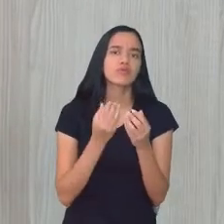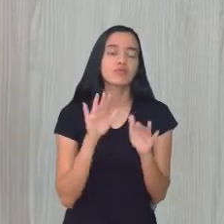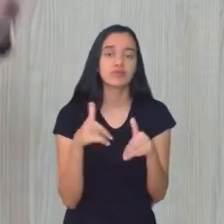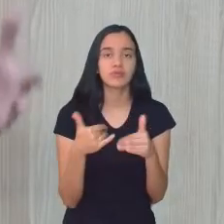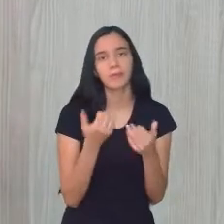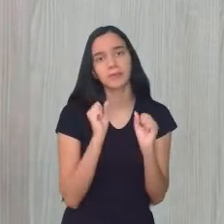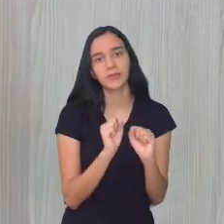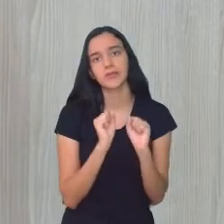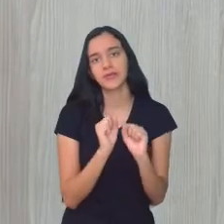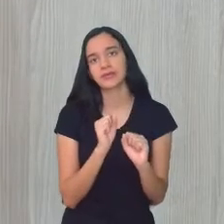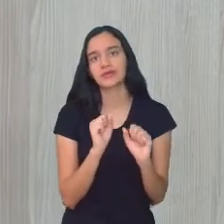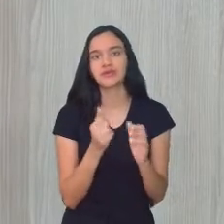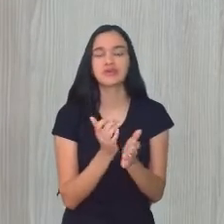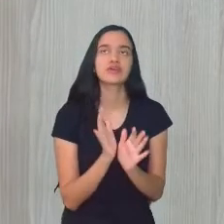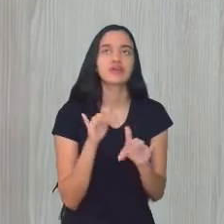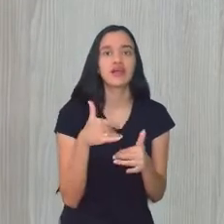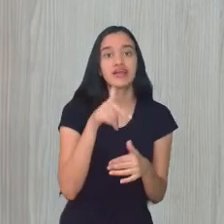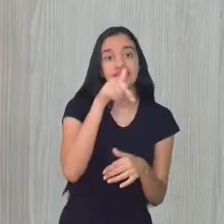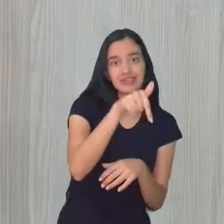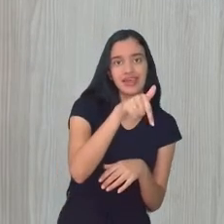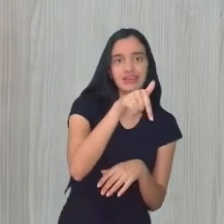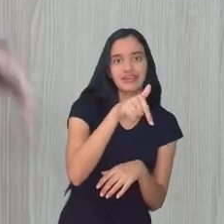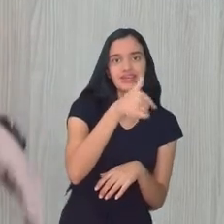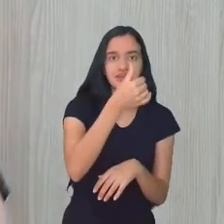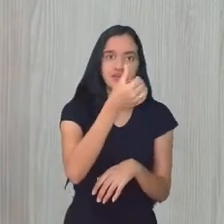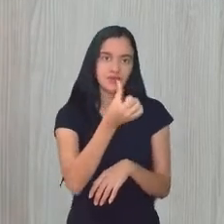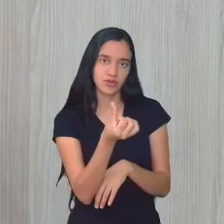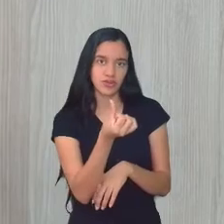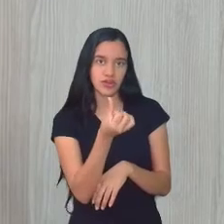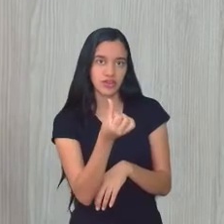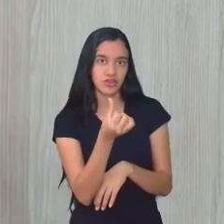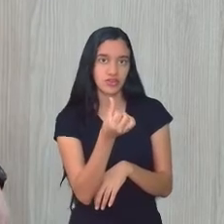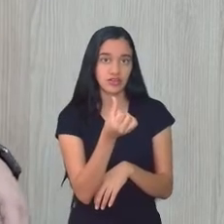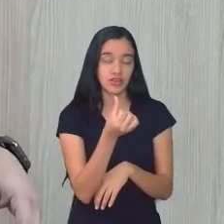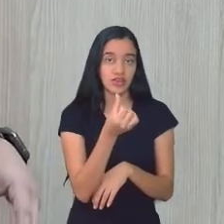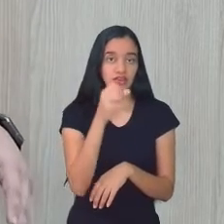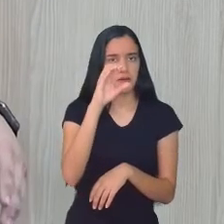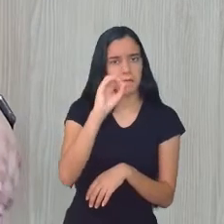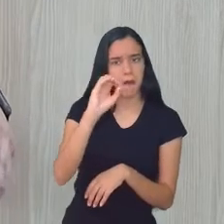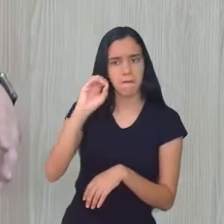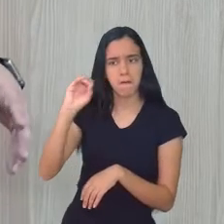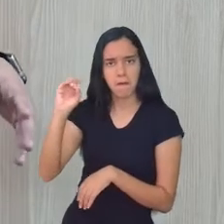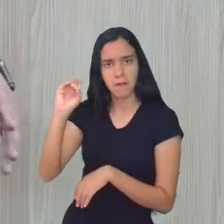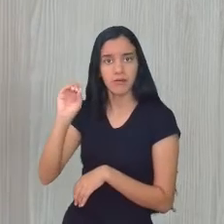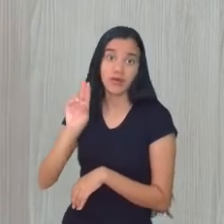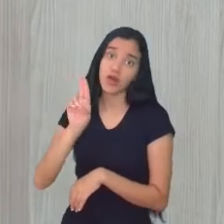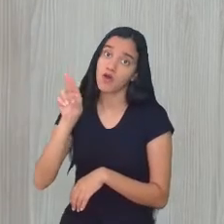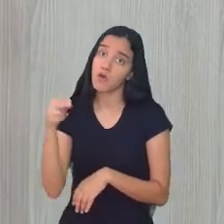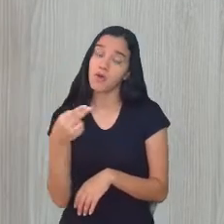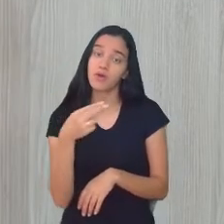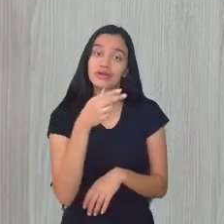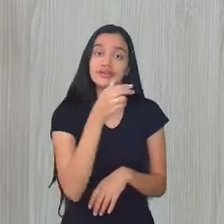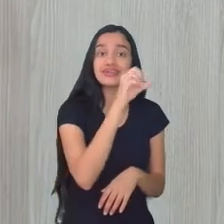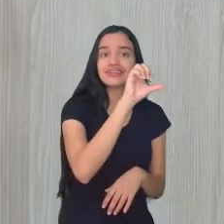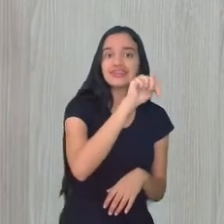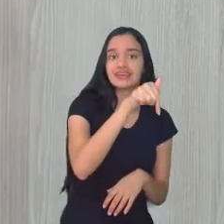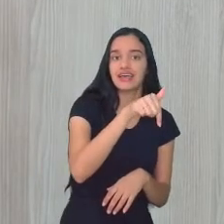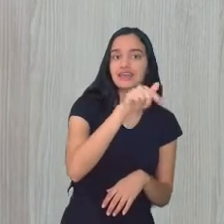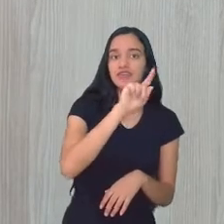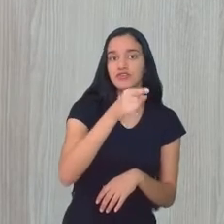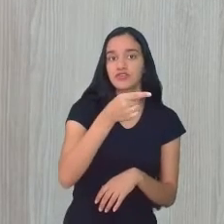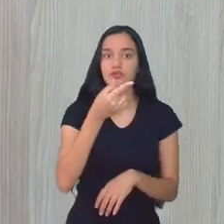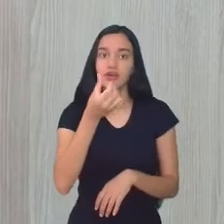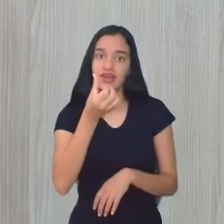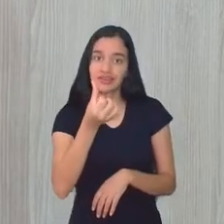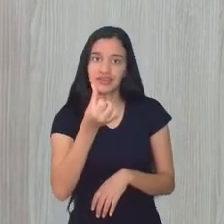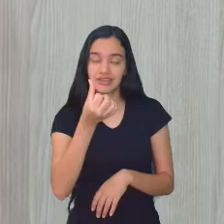pode escrever, você bota o 7 e o 6, mais um bocado de zero. Ou você pode colocar 7,6 e o